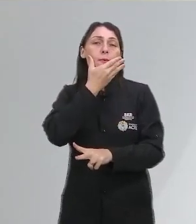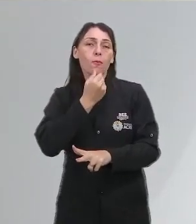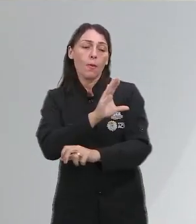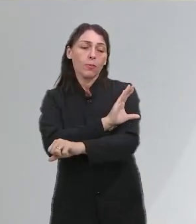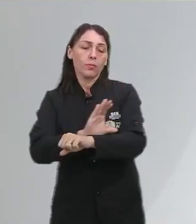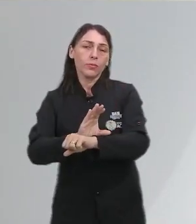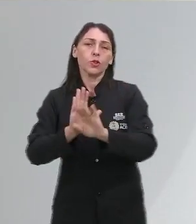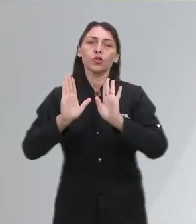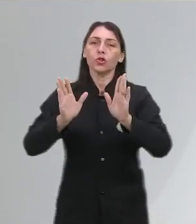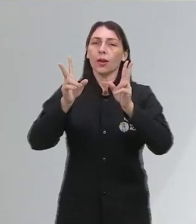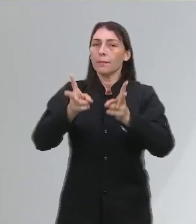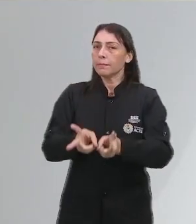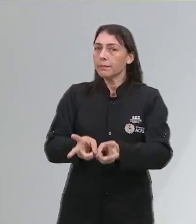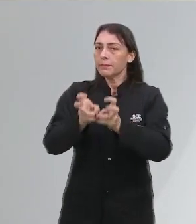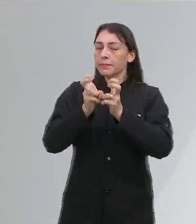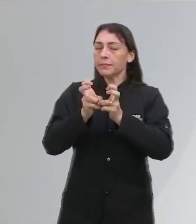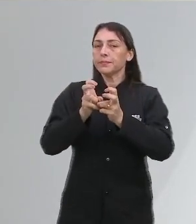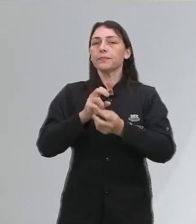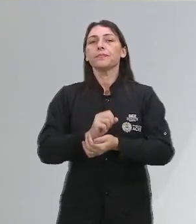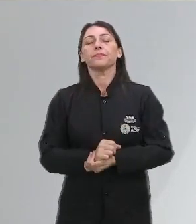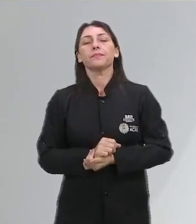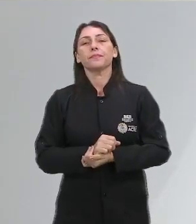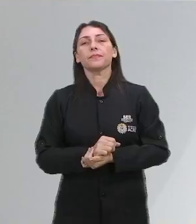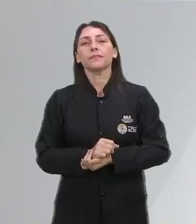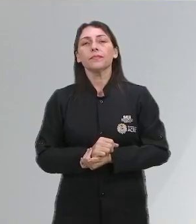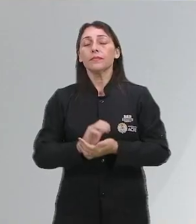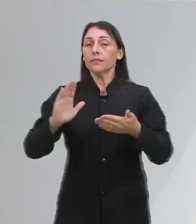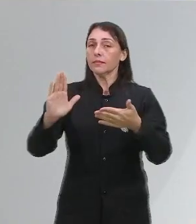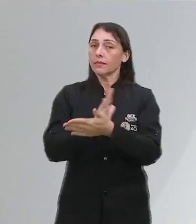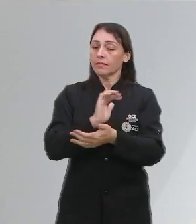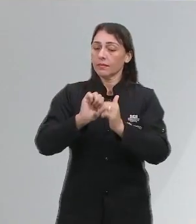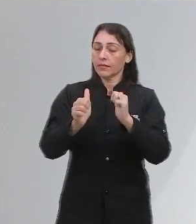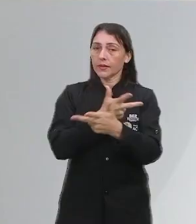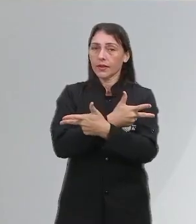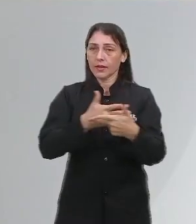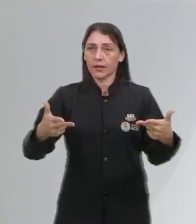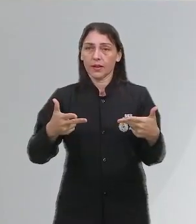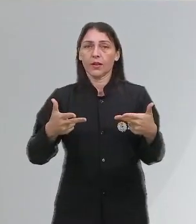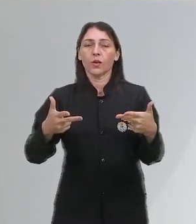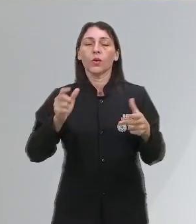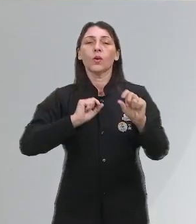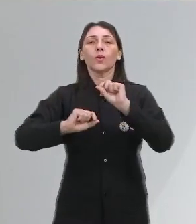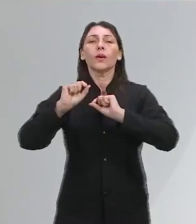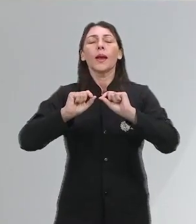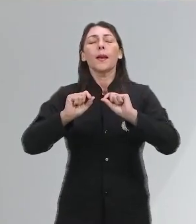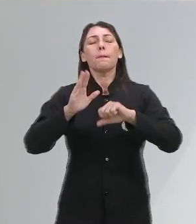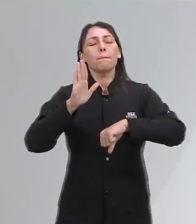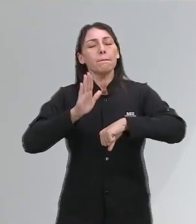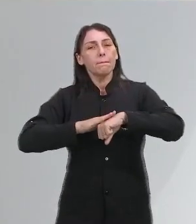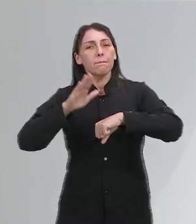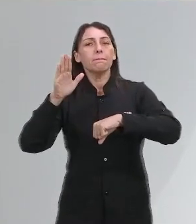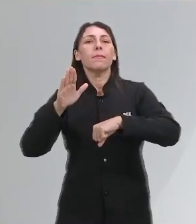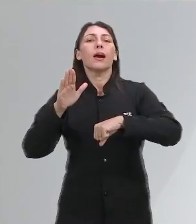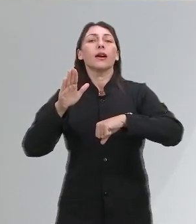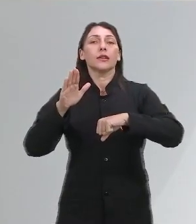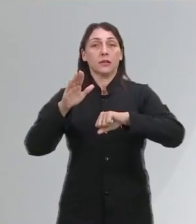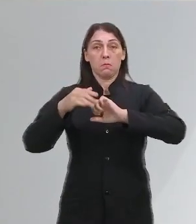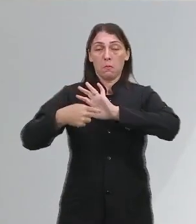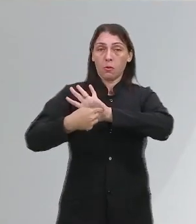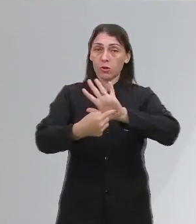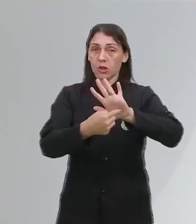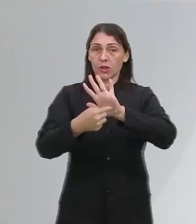cultural, como a gente já observou, o direcionamento de alguns esportes, ele acaba sendo um pouco mais evidenciado